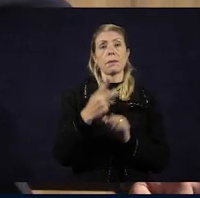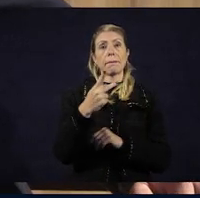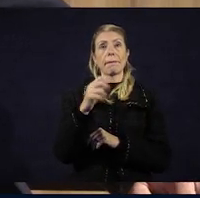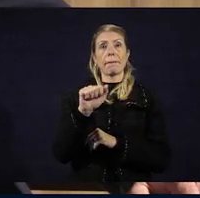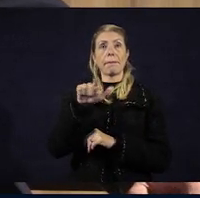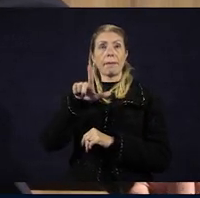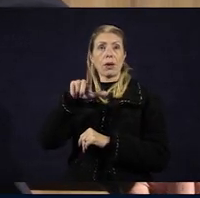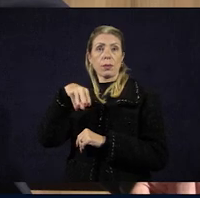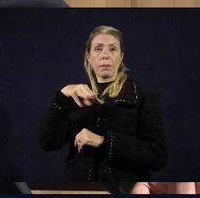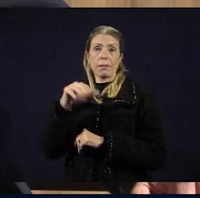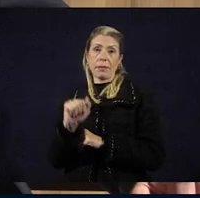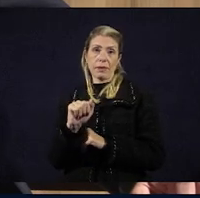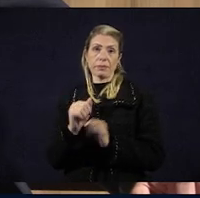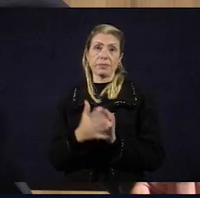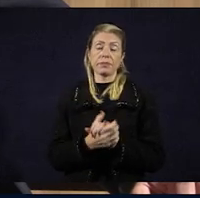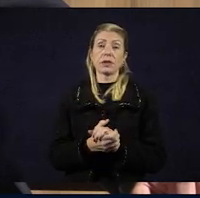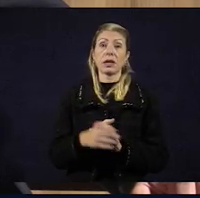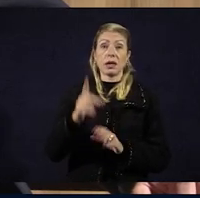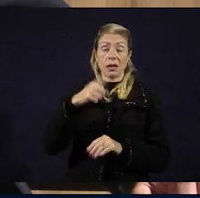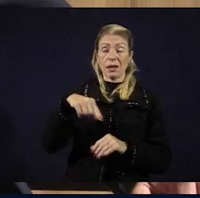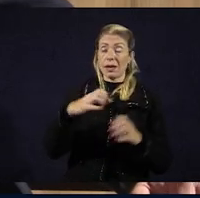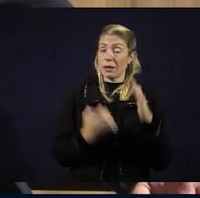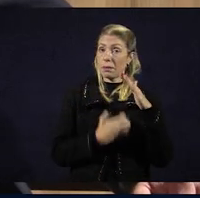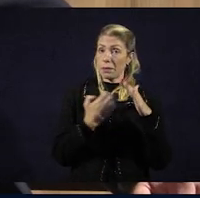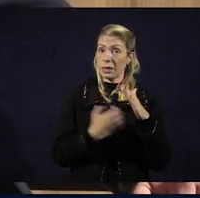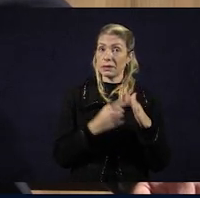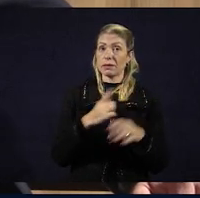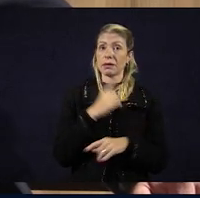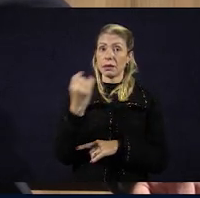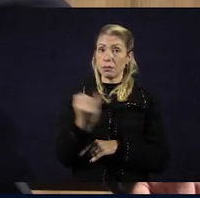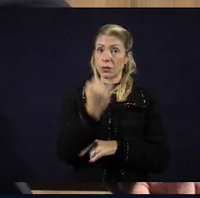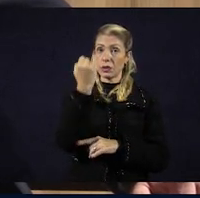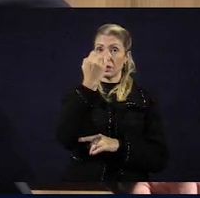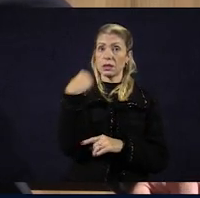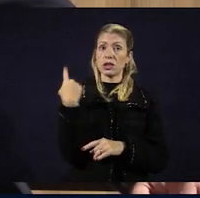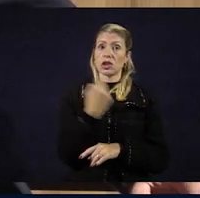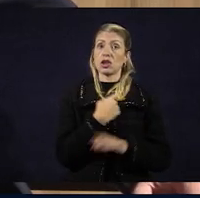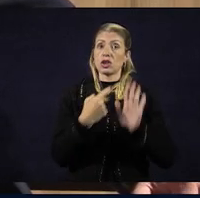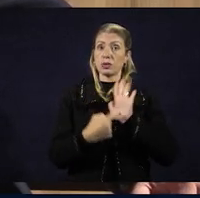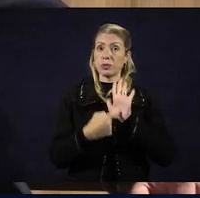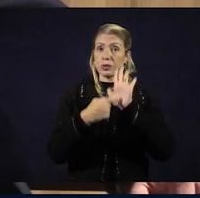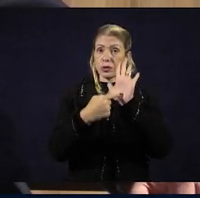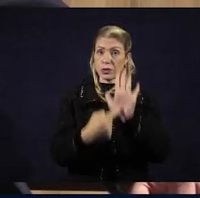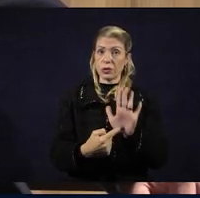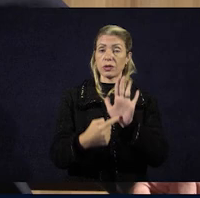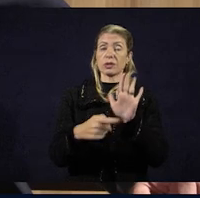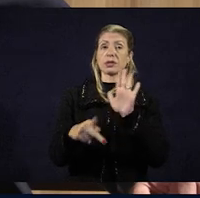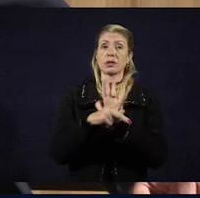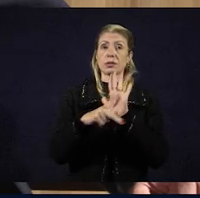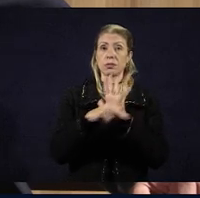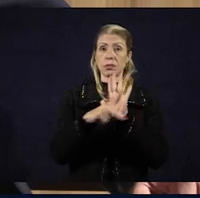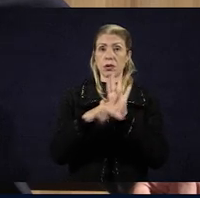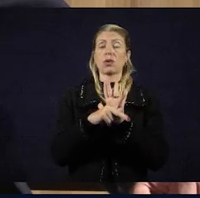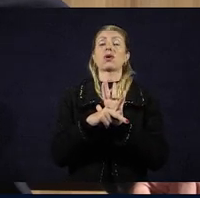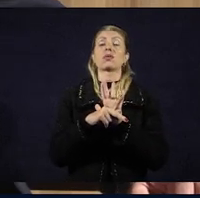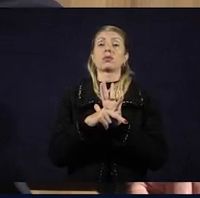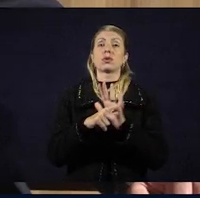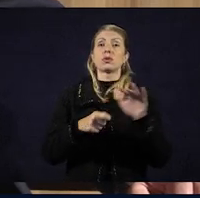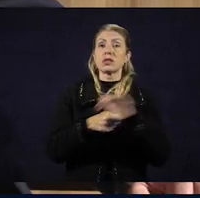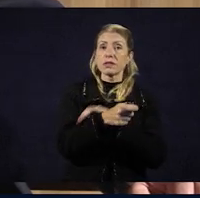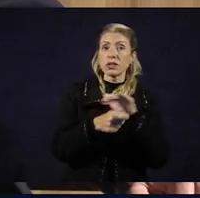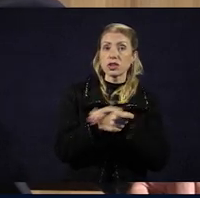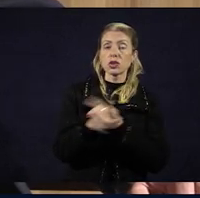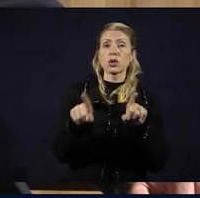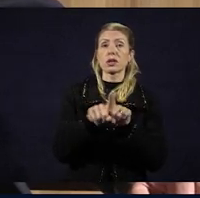nesse aspecto para falar para vocês que a empresa vem ganhando muita relevância a gente na empresa para Faria Lima para os investidores trazendo a